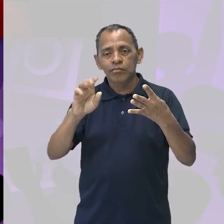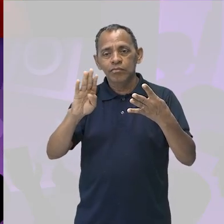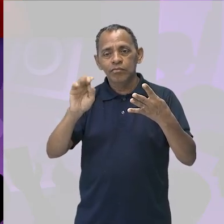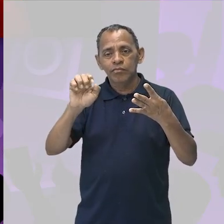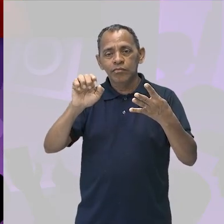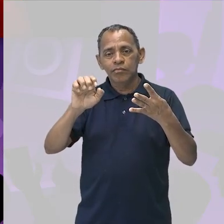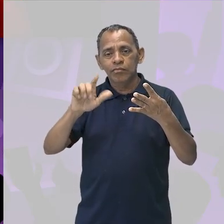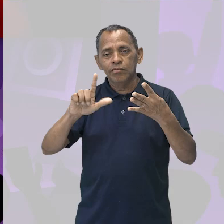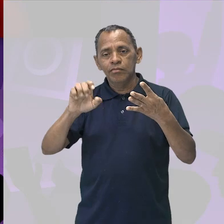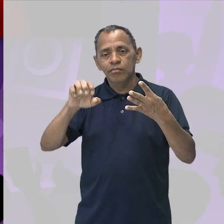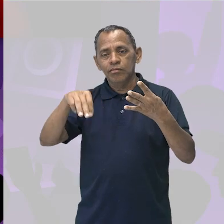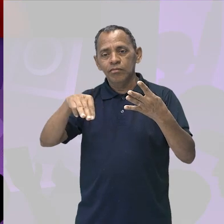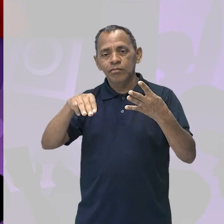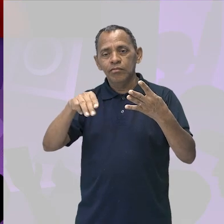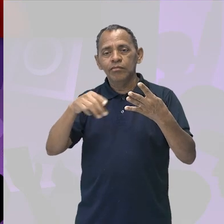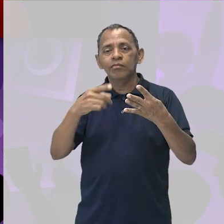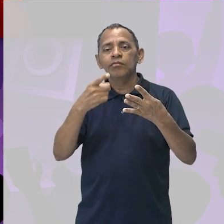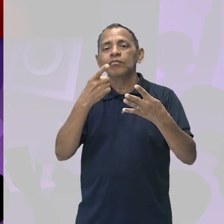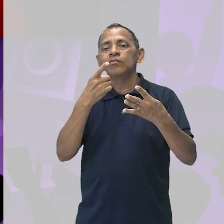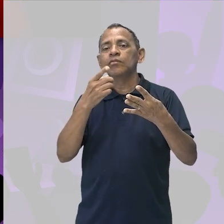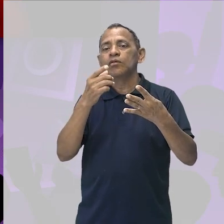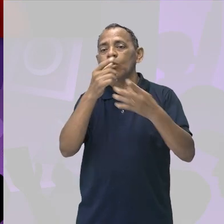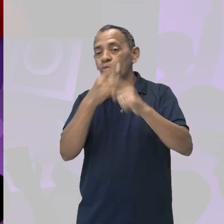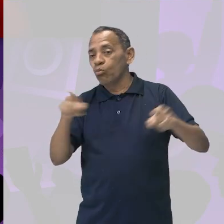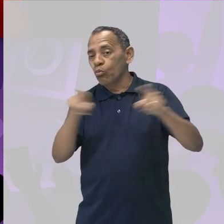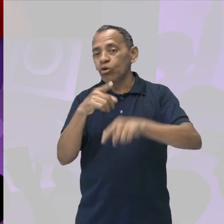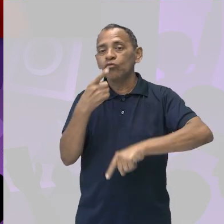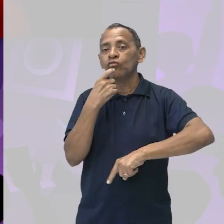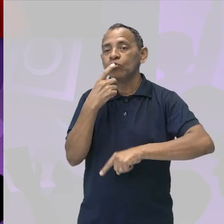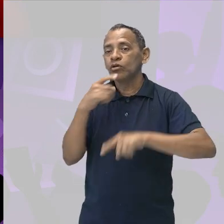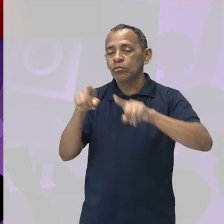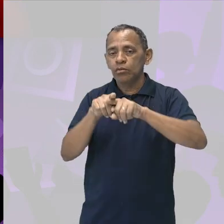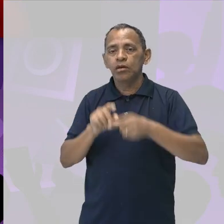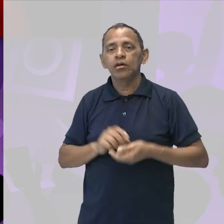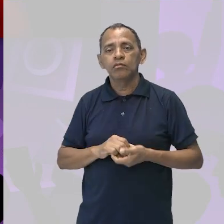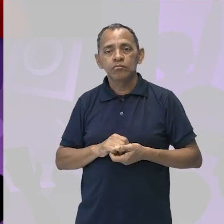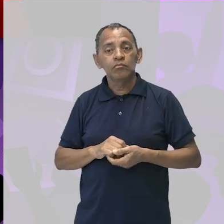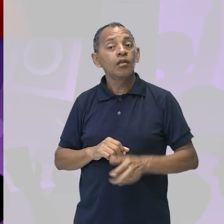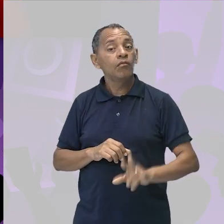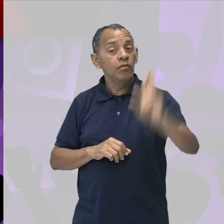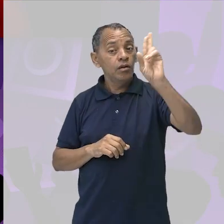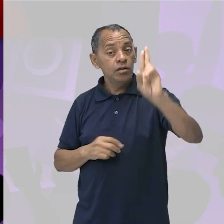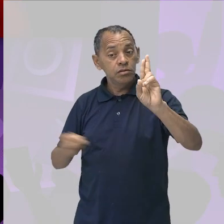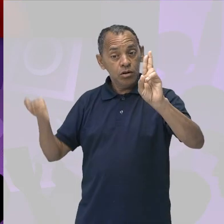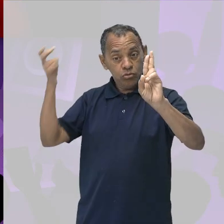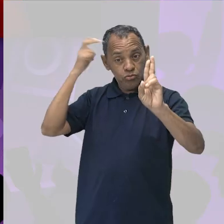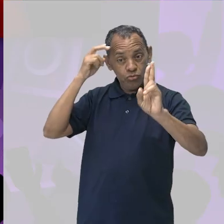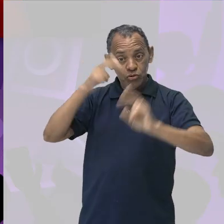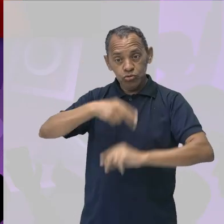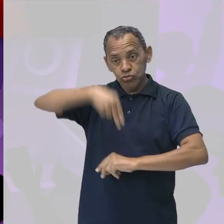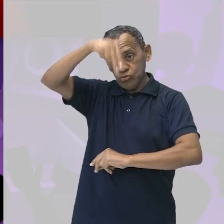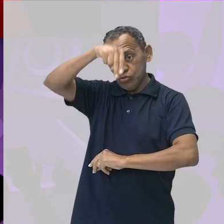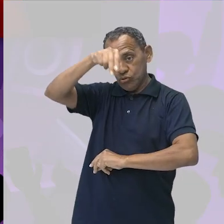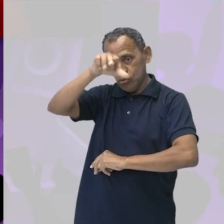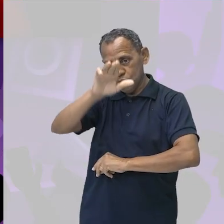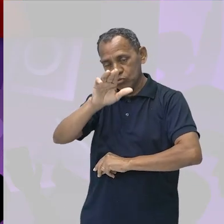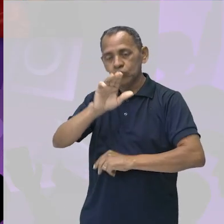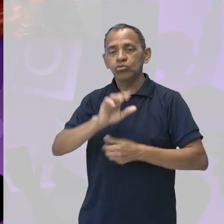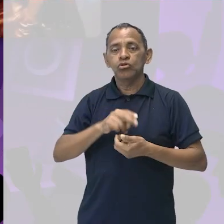que faz uma referência à cultura aqui do norte, né, dos bois bumbais aqui, principalmente do